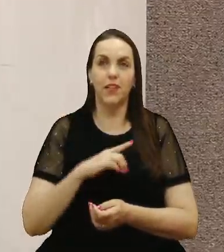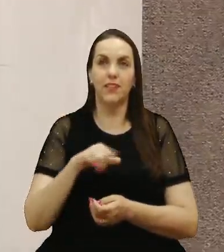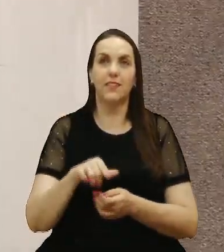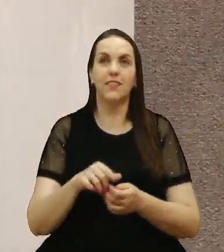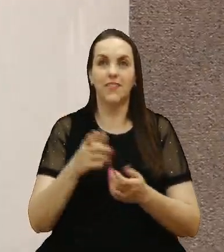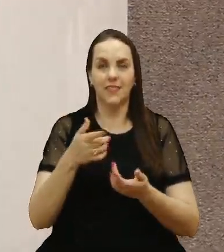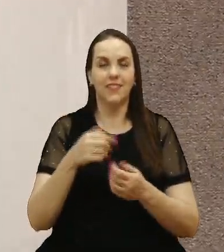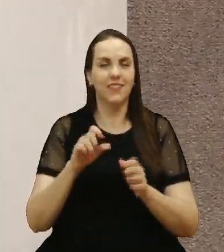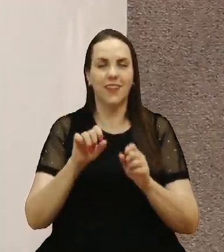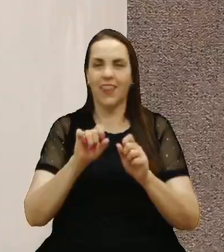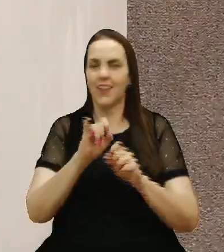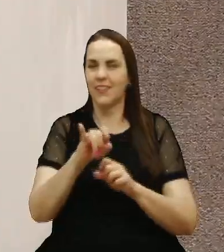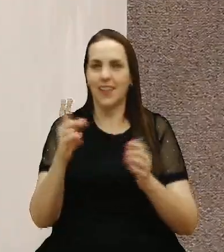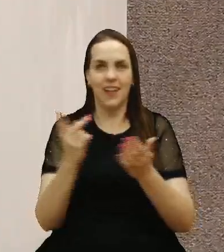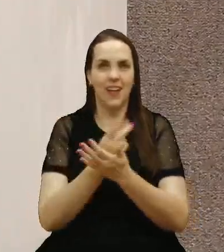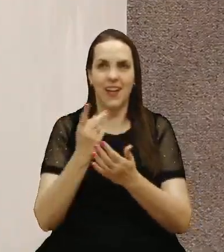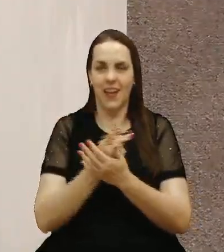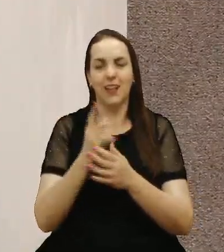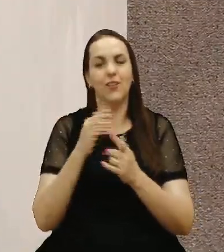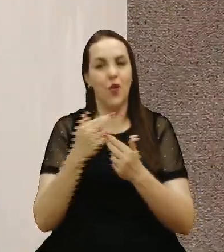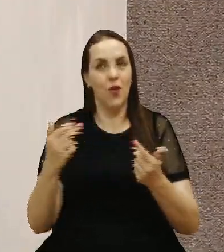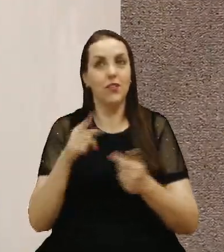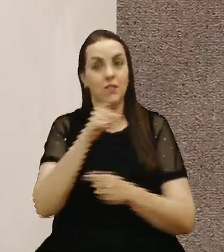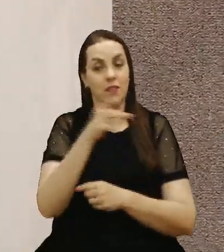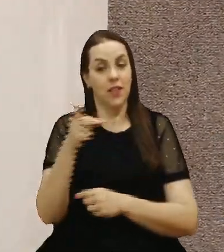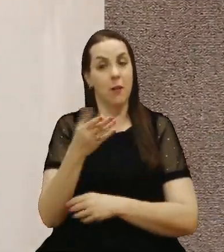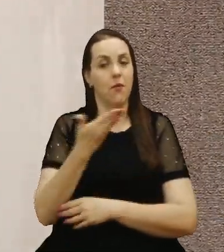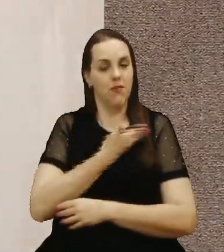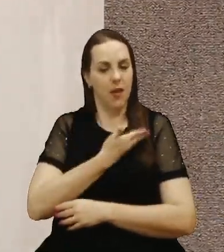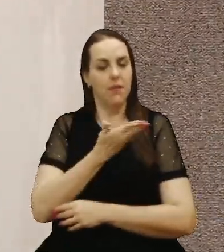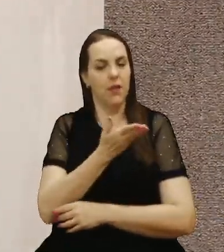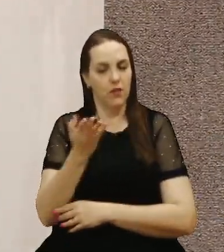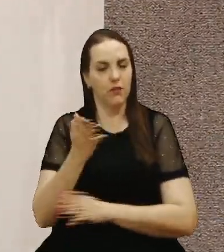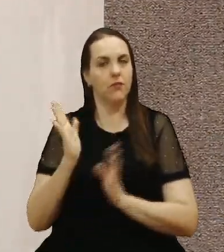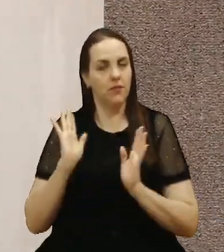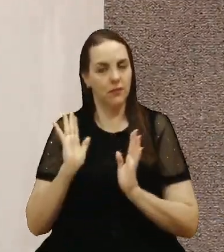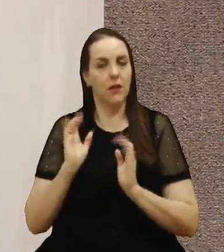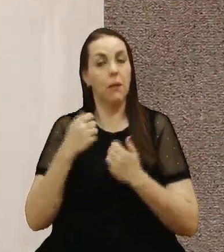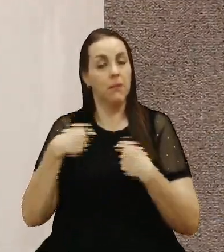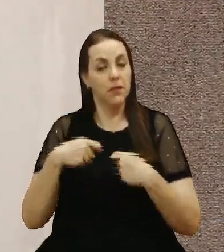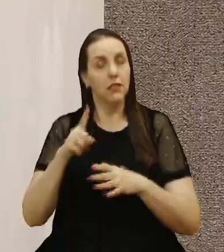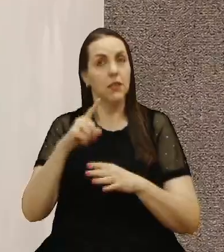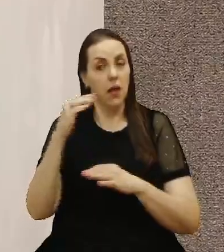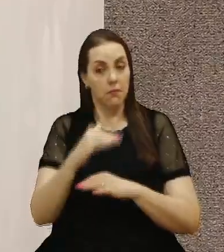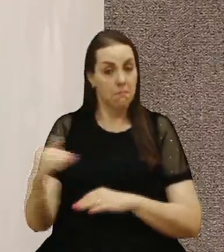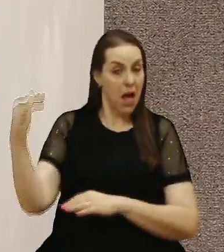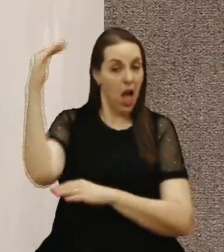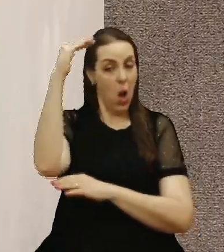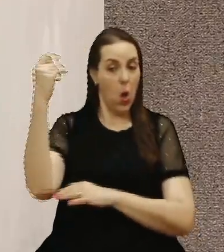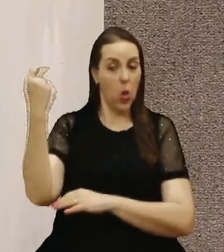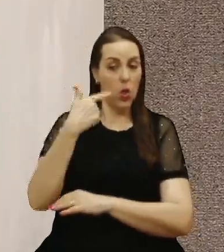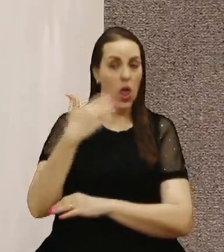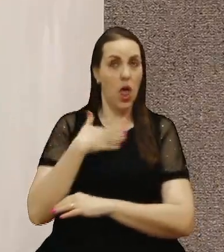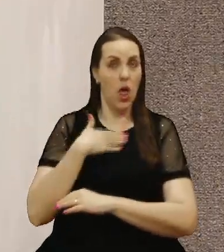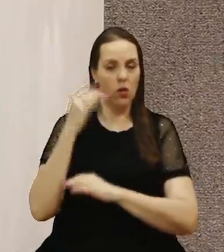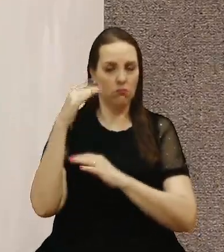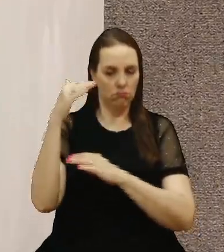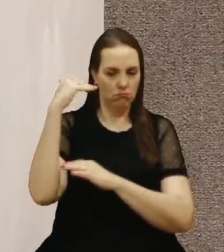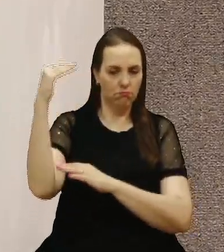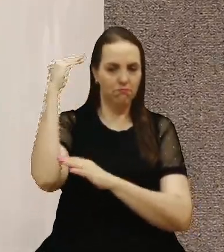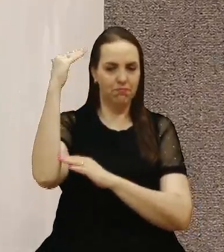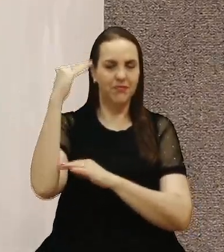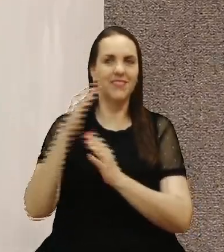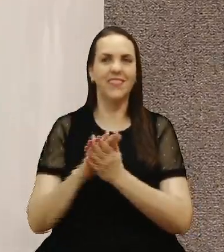vocês já sabem, né? Que esses aqui são meus amigos a partir de hoje, né? Então, precisava de alguém maior que eu, estou encontrando alguém da minha altura.